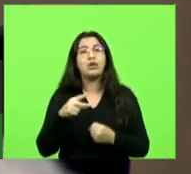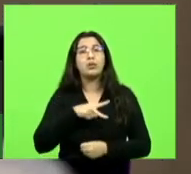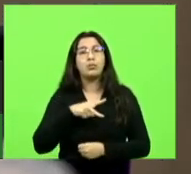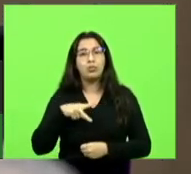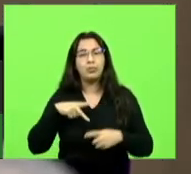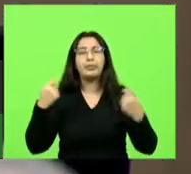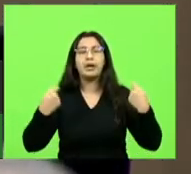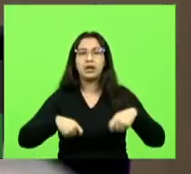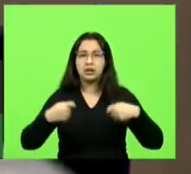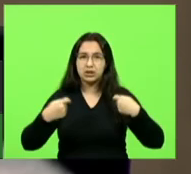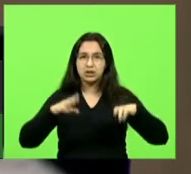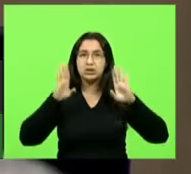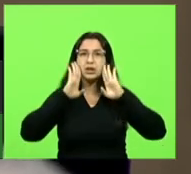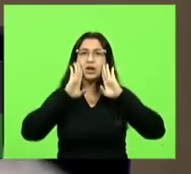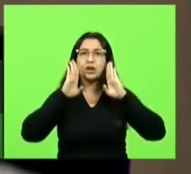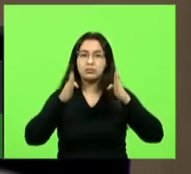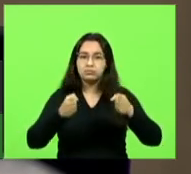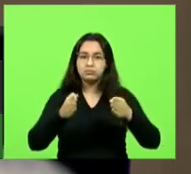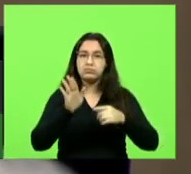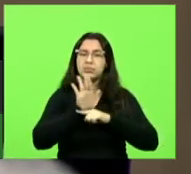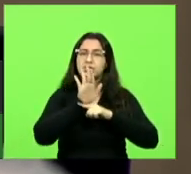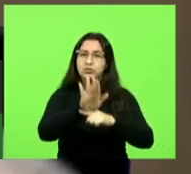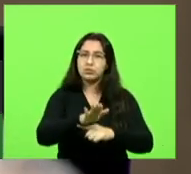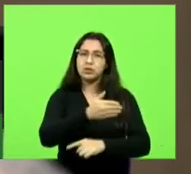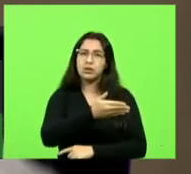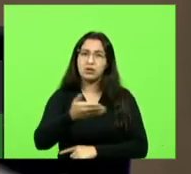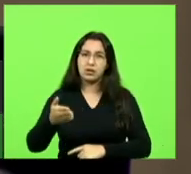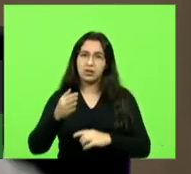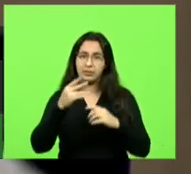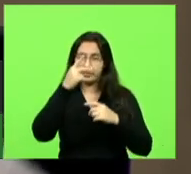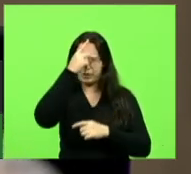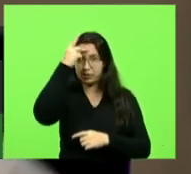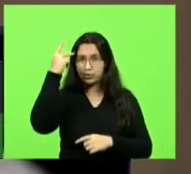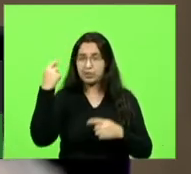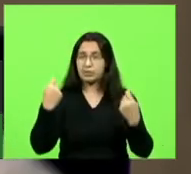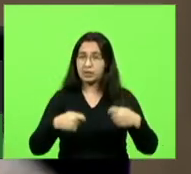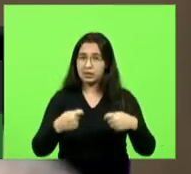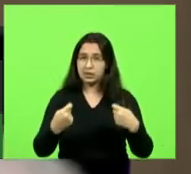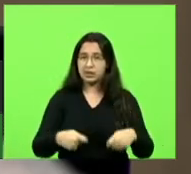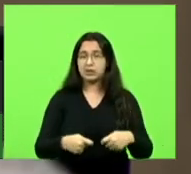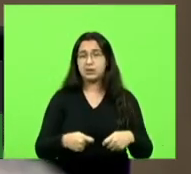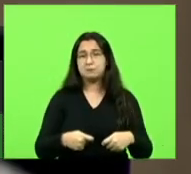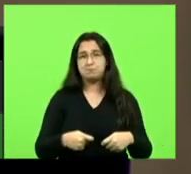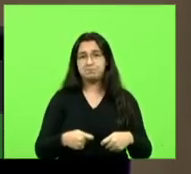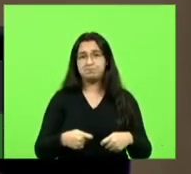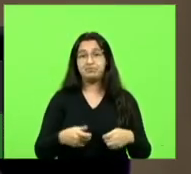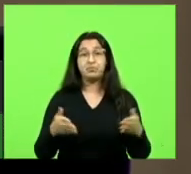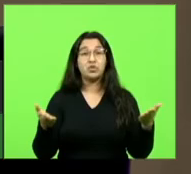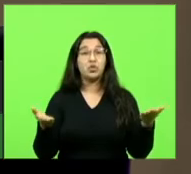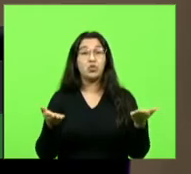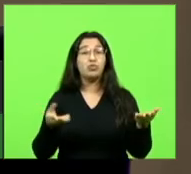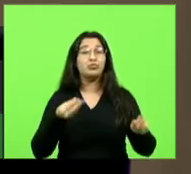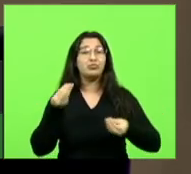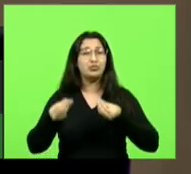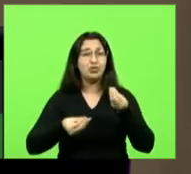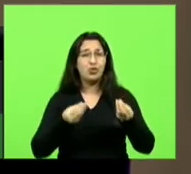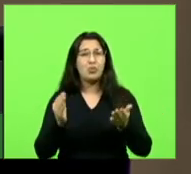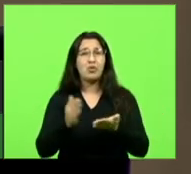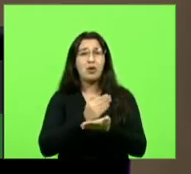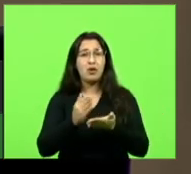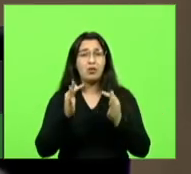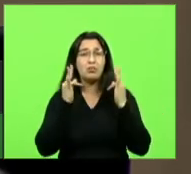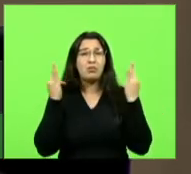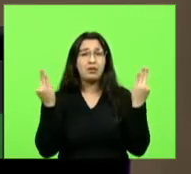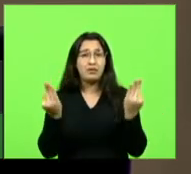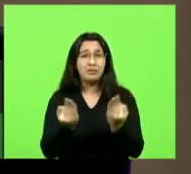mão para essas pessoas que precisam desse auxílio, quando nós vivemos uma realidade hoje em que algumas famílias estão